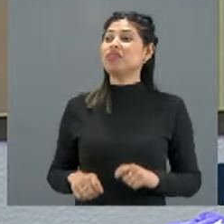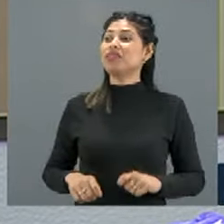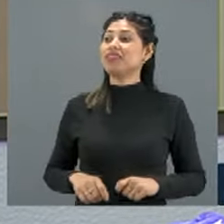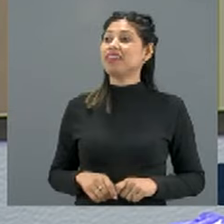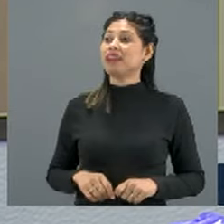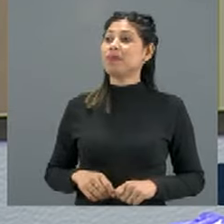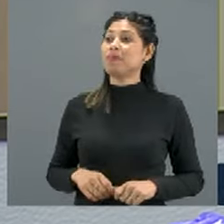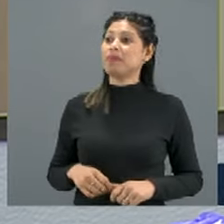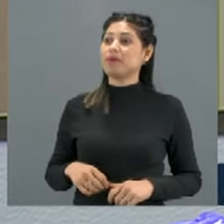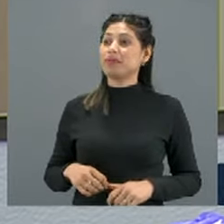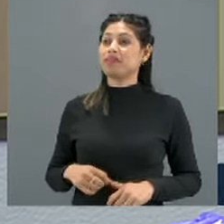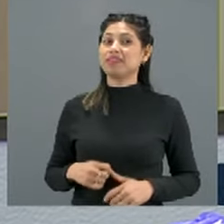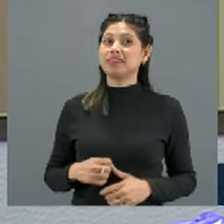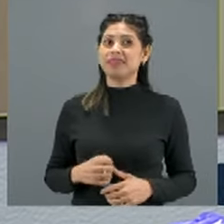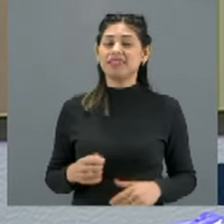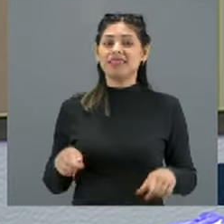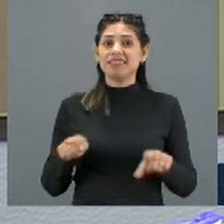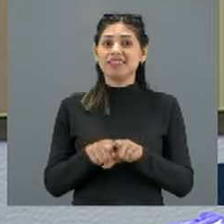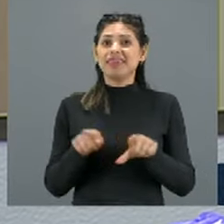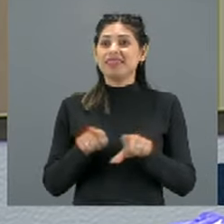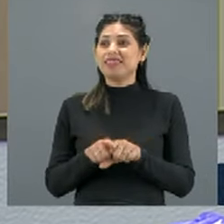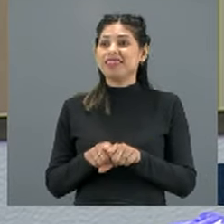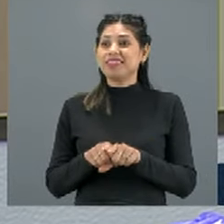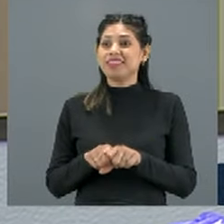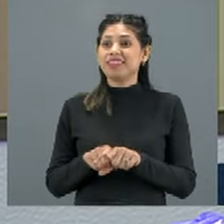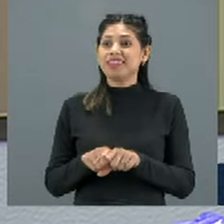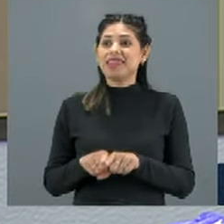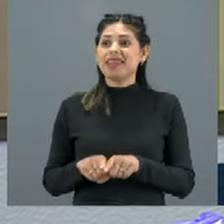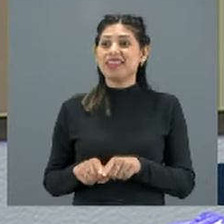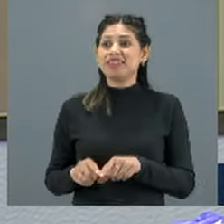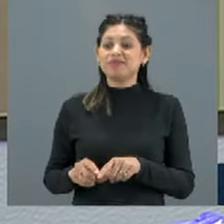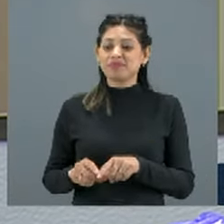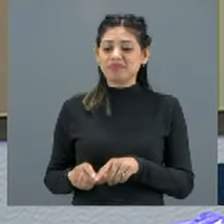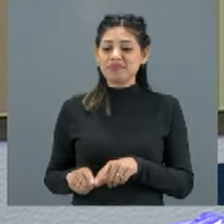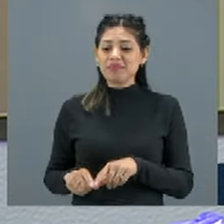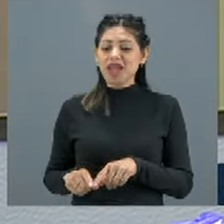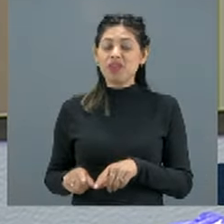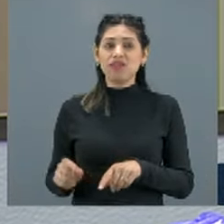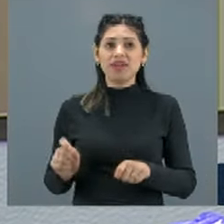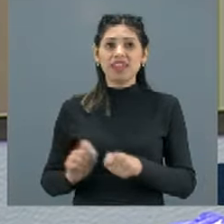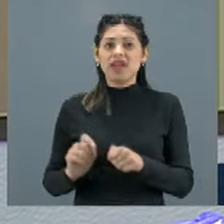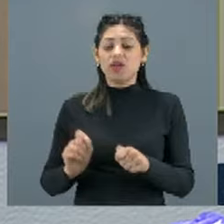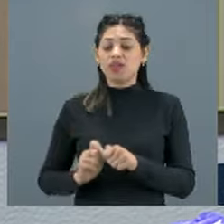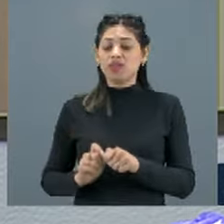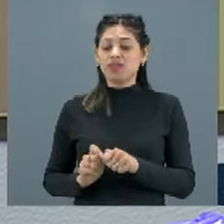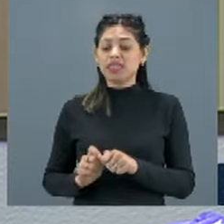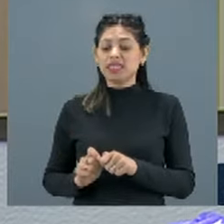Abre-me. Quer falar sobre esse assunto, Arnaldo, no próximo? Fique à vontade. Arnaldo.